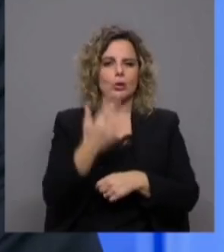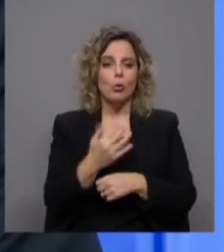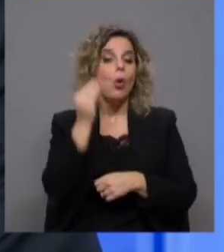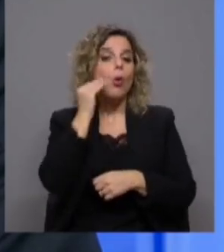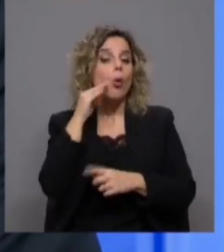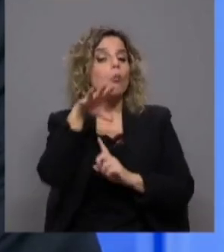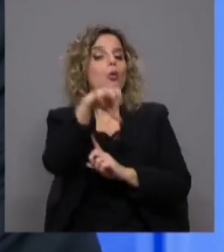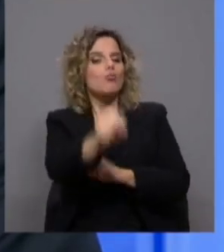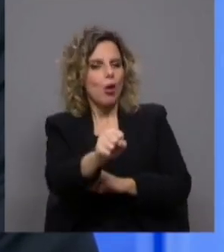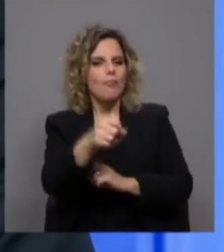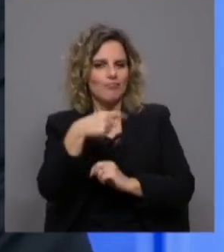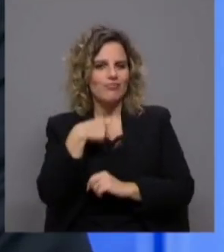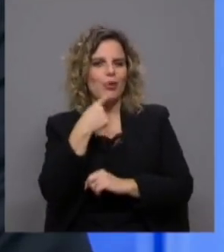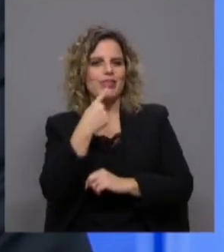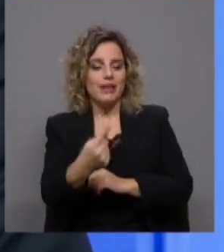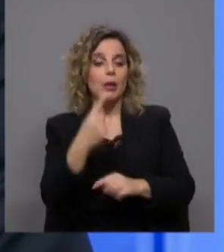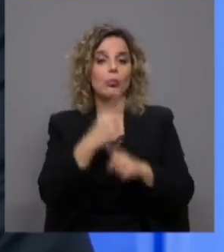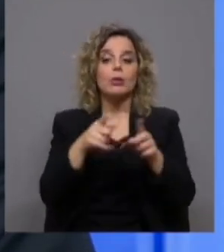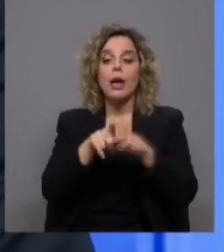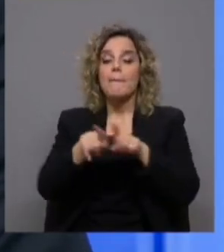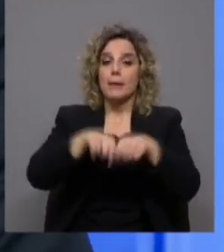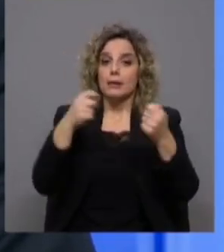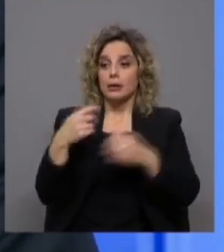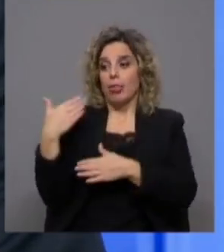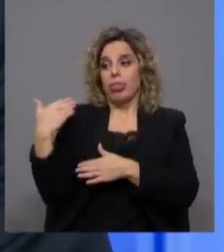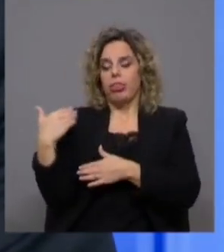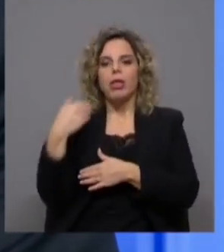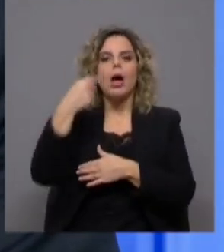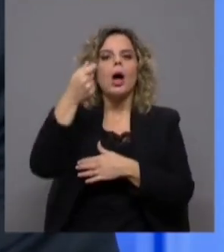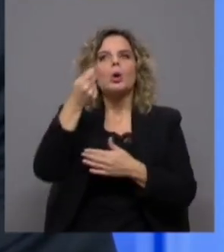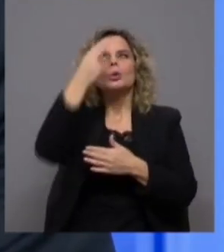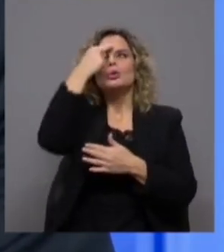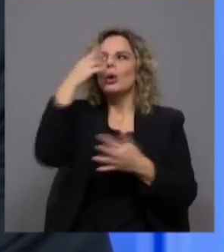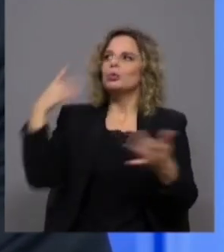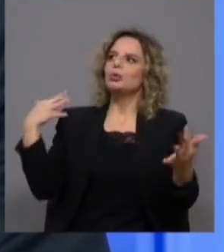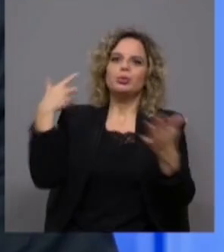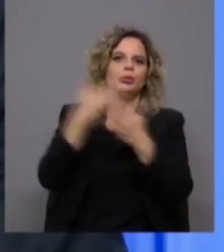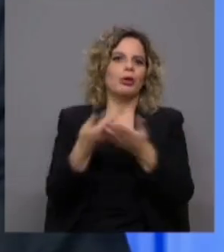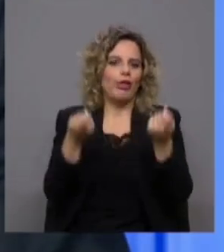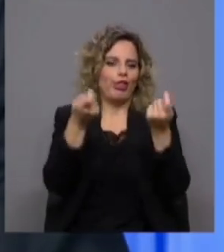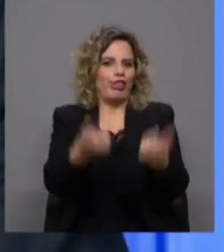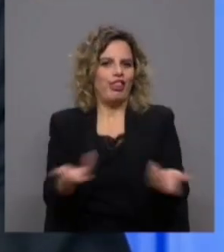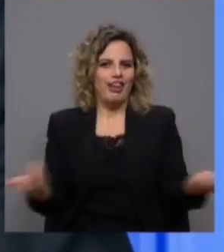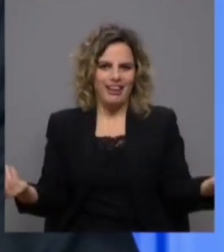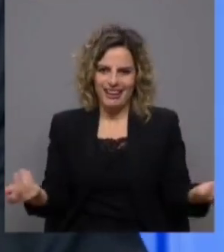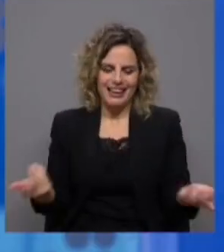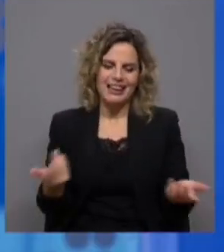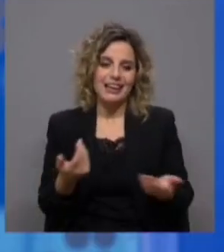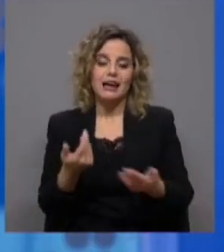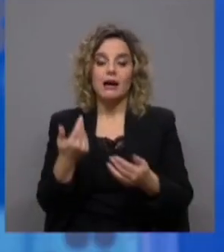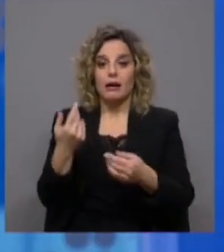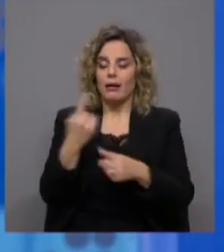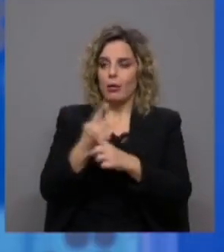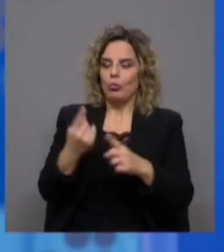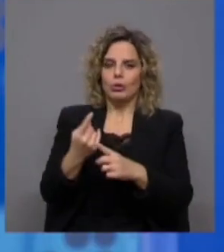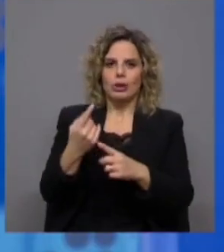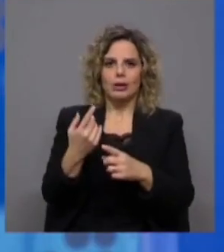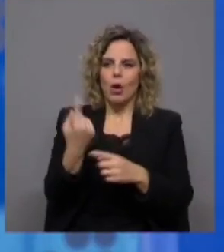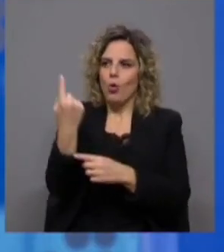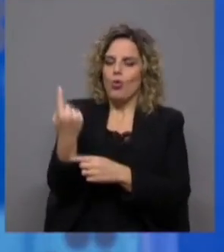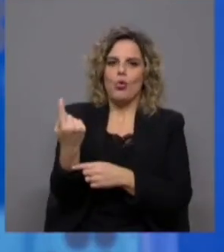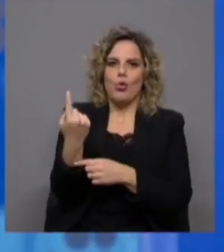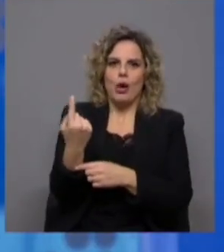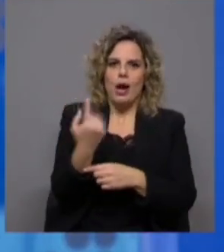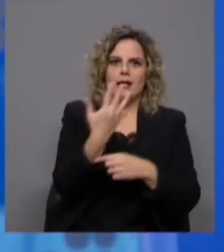como é que eu acho que é porque senão prefiro recente e não tendo o histórico para poder fazer essas referências com tanta era as réguas mais não é uma